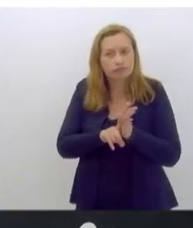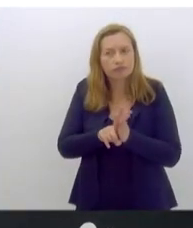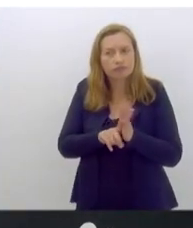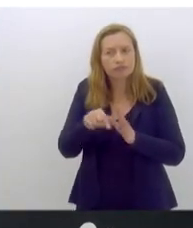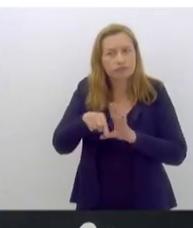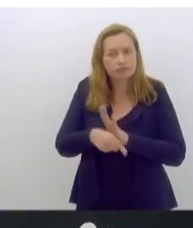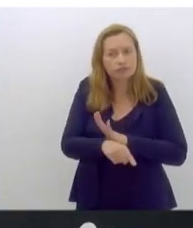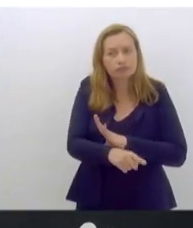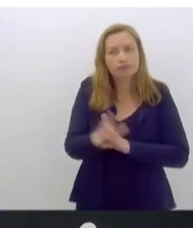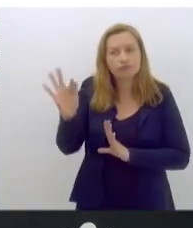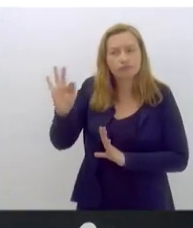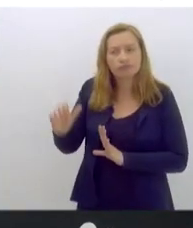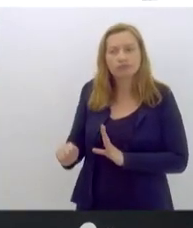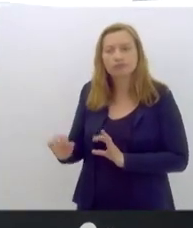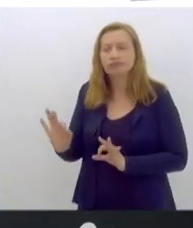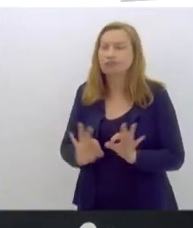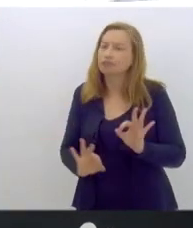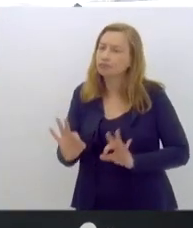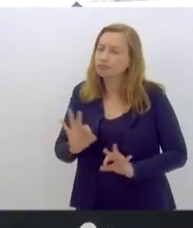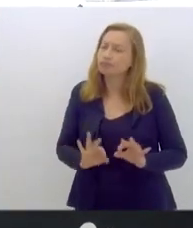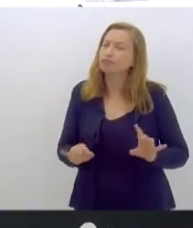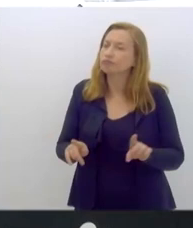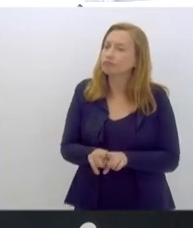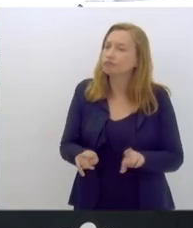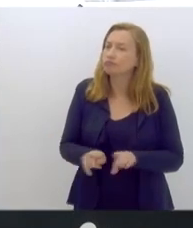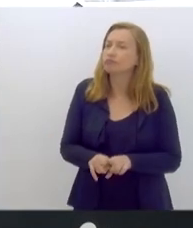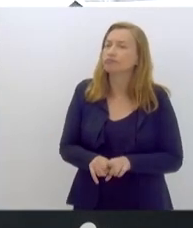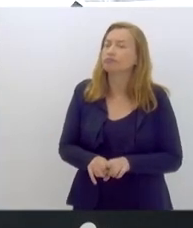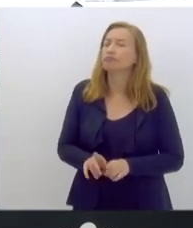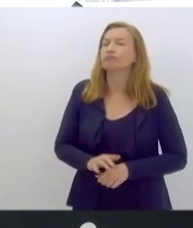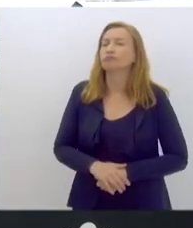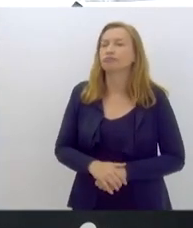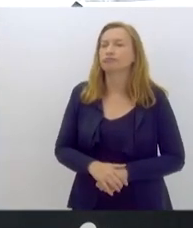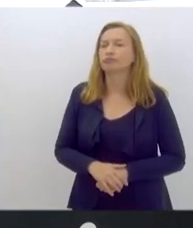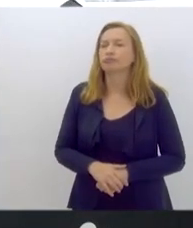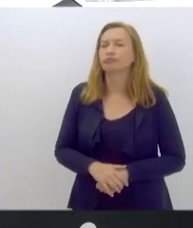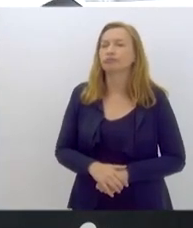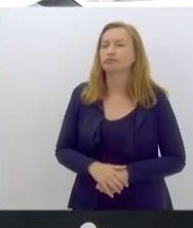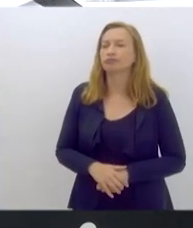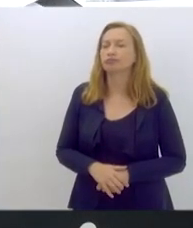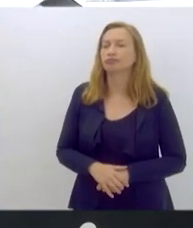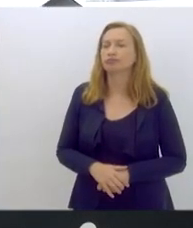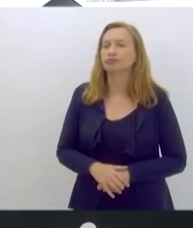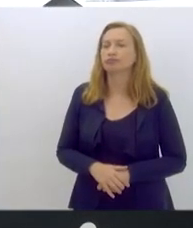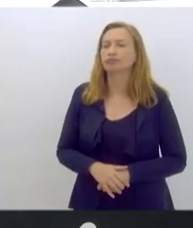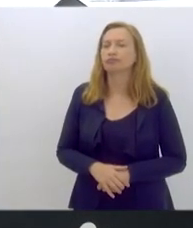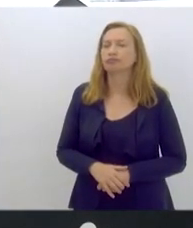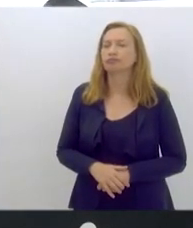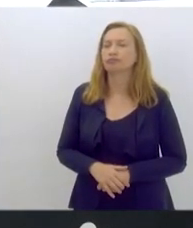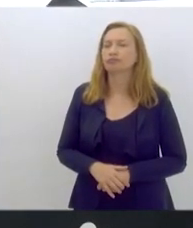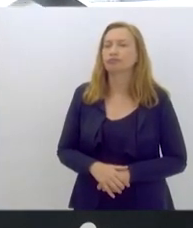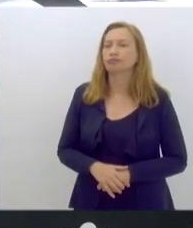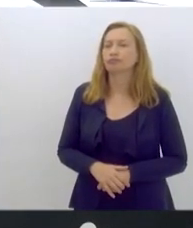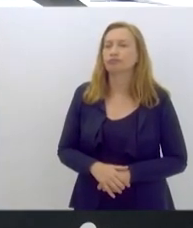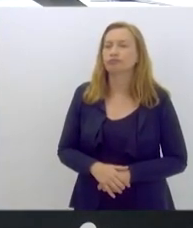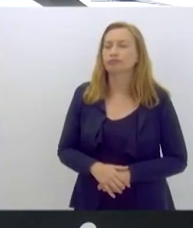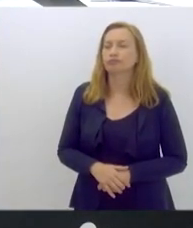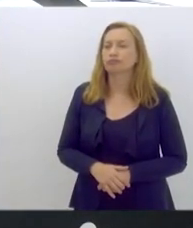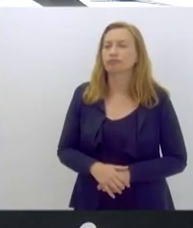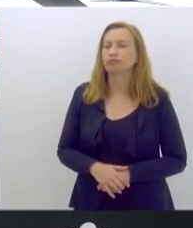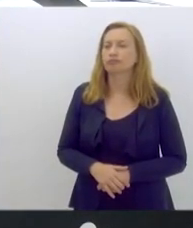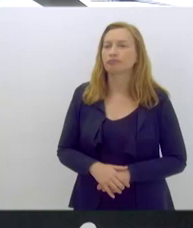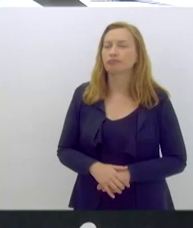da fazenda do planejamento para que a gente não seja enrolado